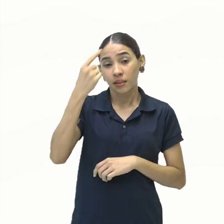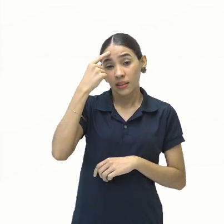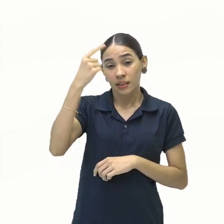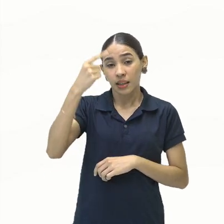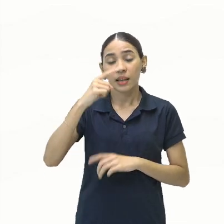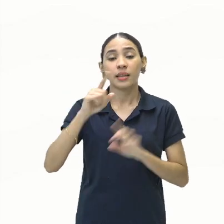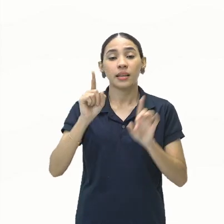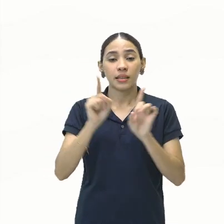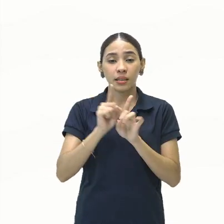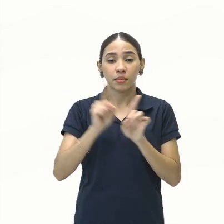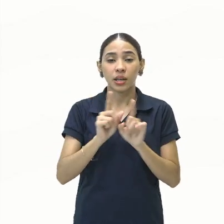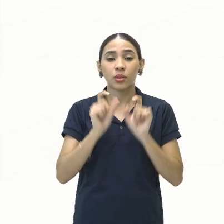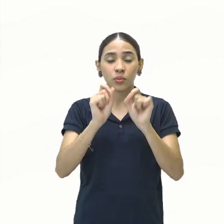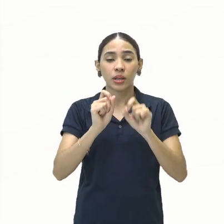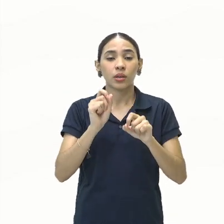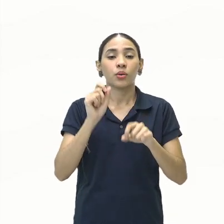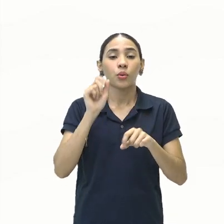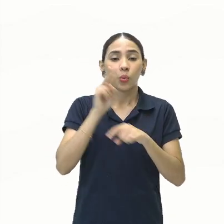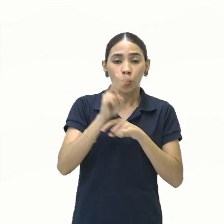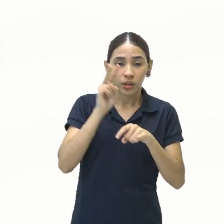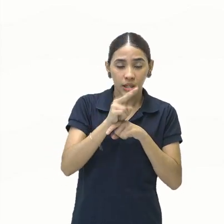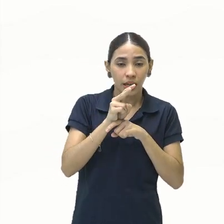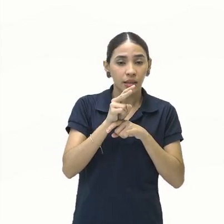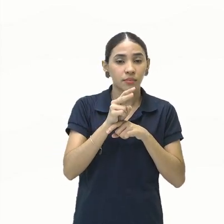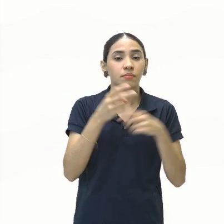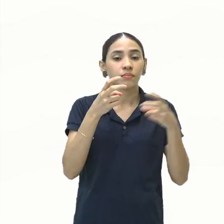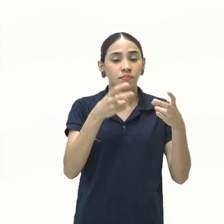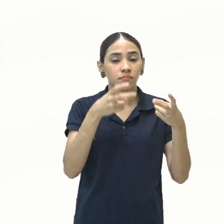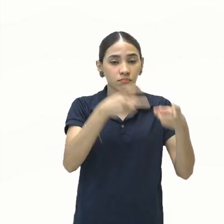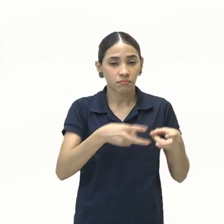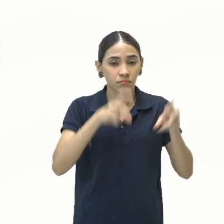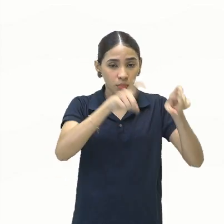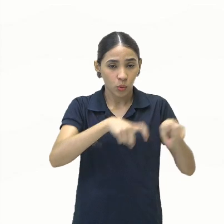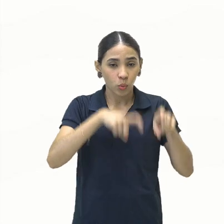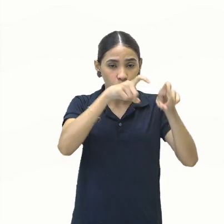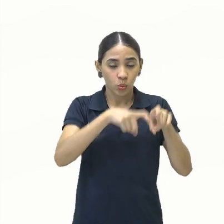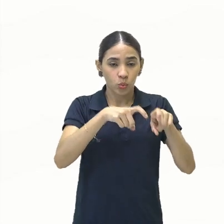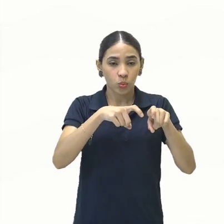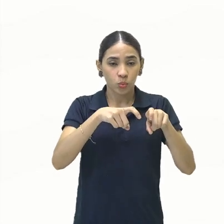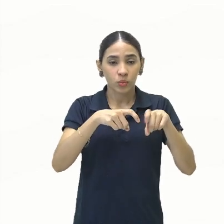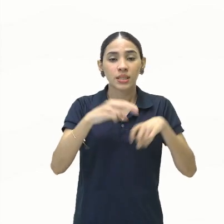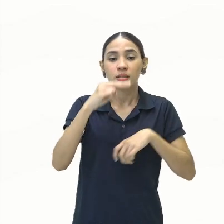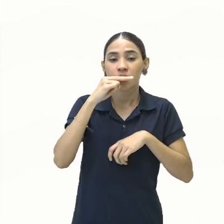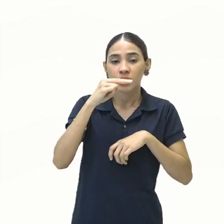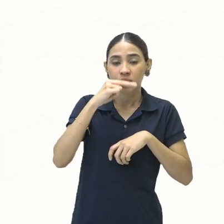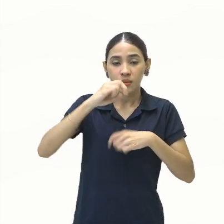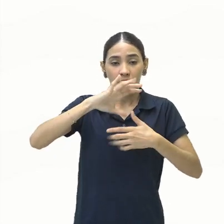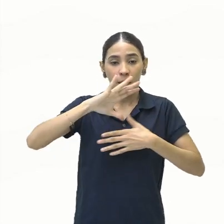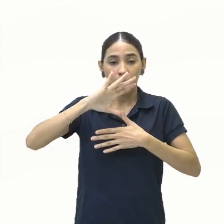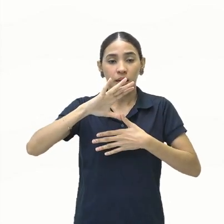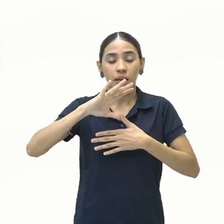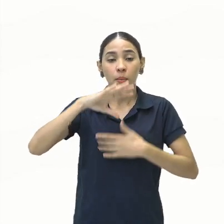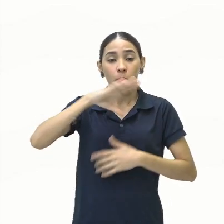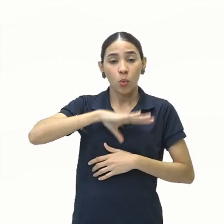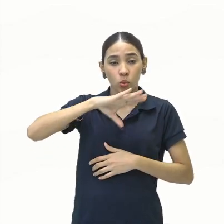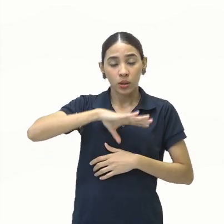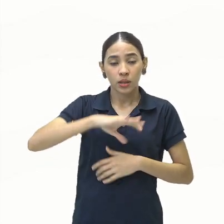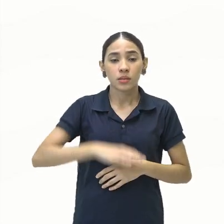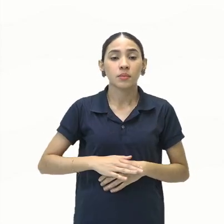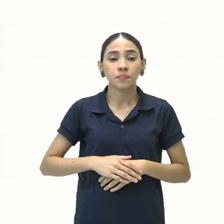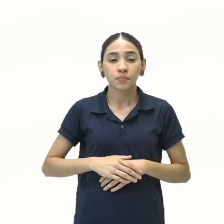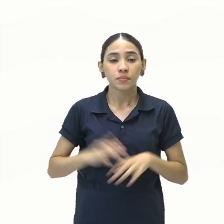e o objetivo de cultivar a cana-de-açúcar no território da América Portuguesa. Vamos